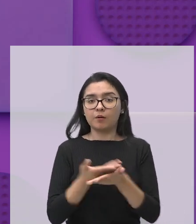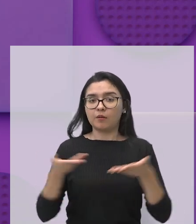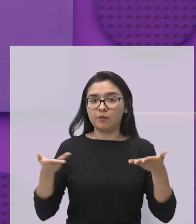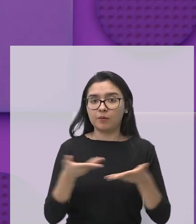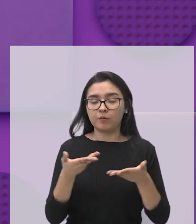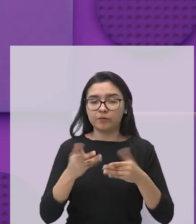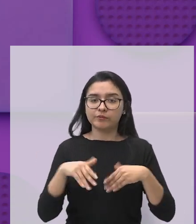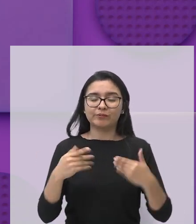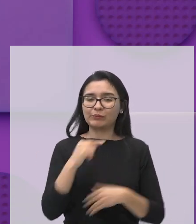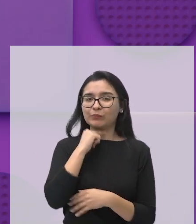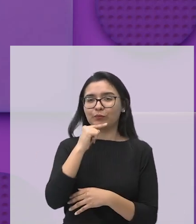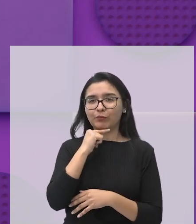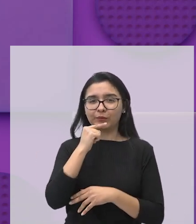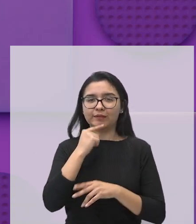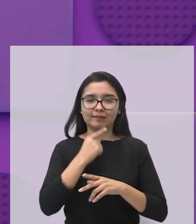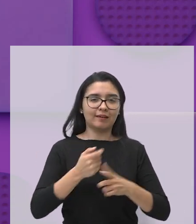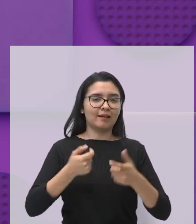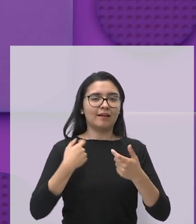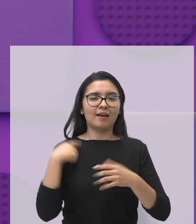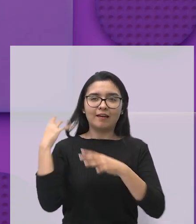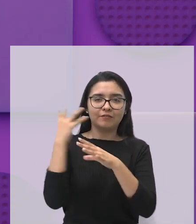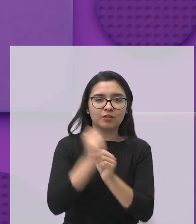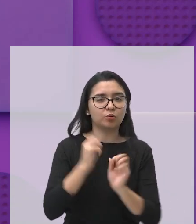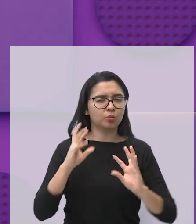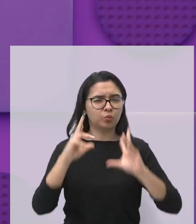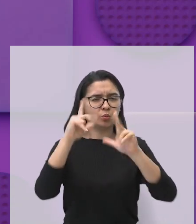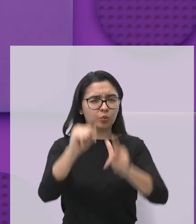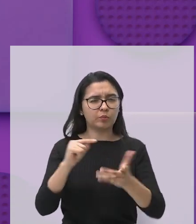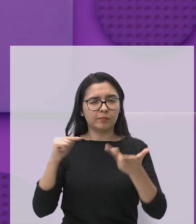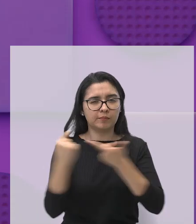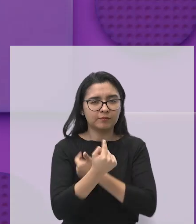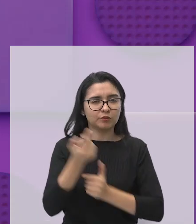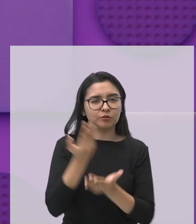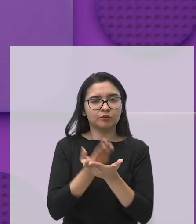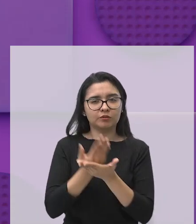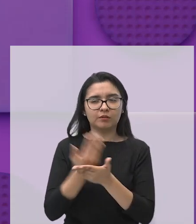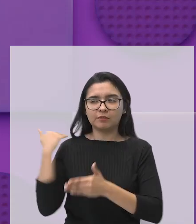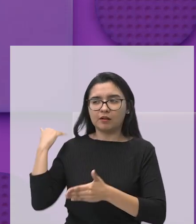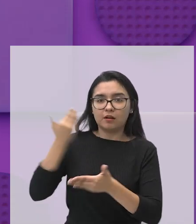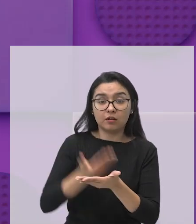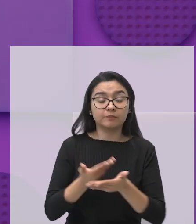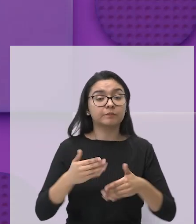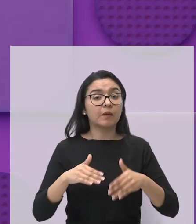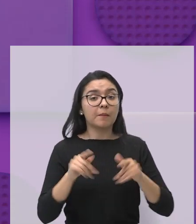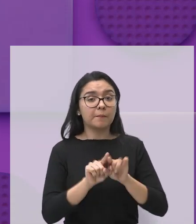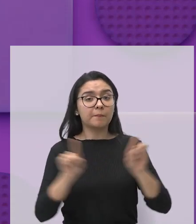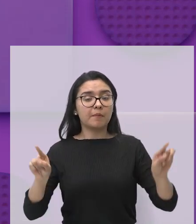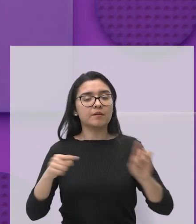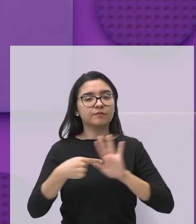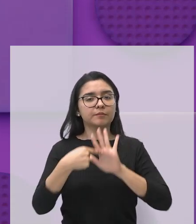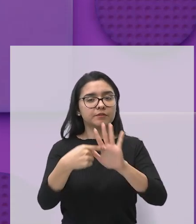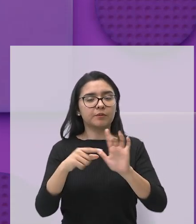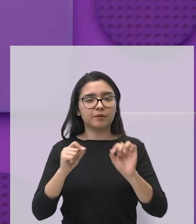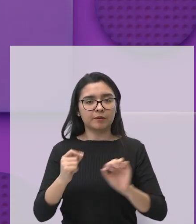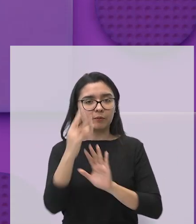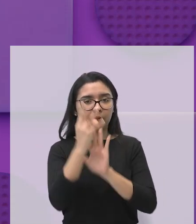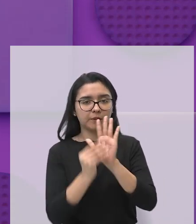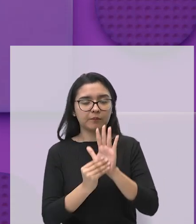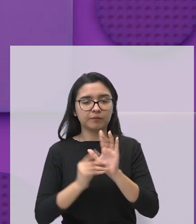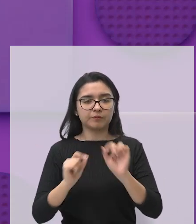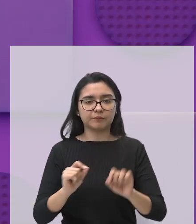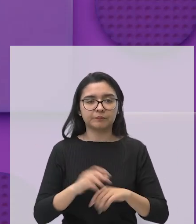é possível abordar tudo o que a gente viu ao longo da nossa unidade. Nós vamos abordar aqui aquilo que o